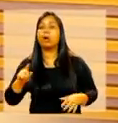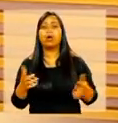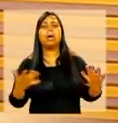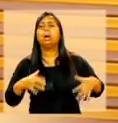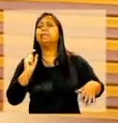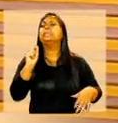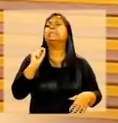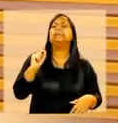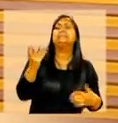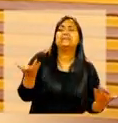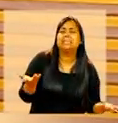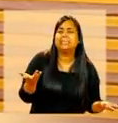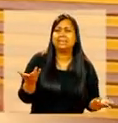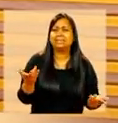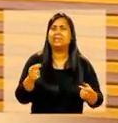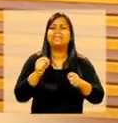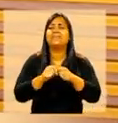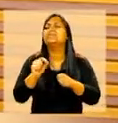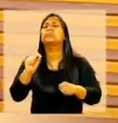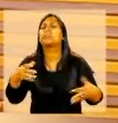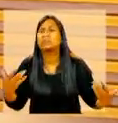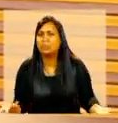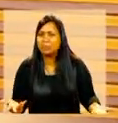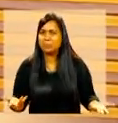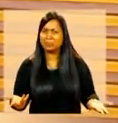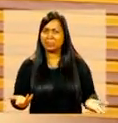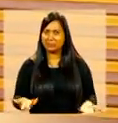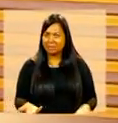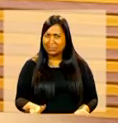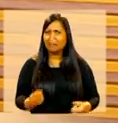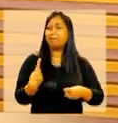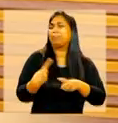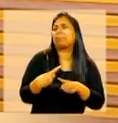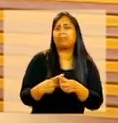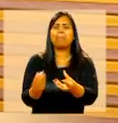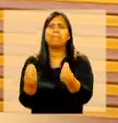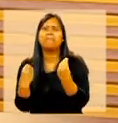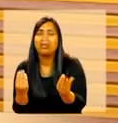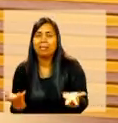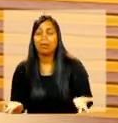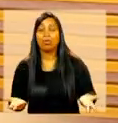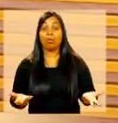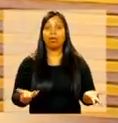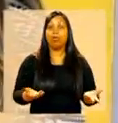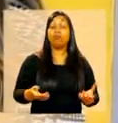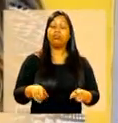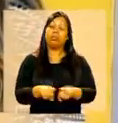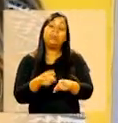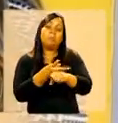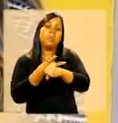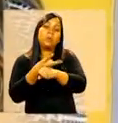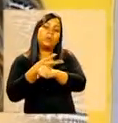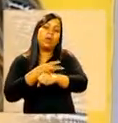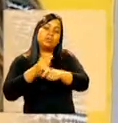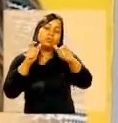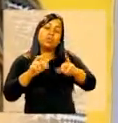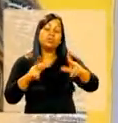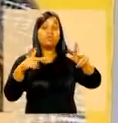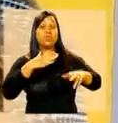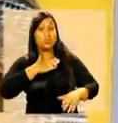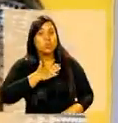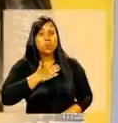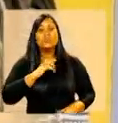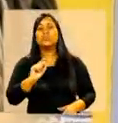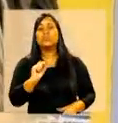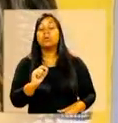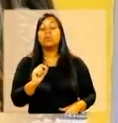lugar. A pessoa vai fazer o que lá? Onde é isso? Você é desse de procurar destinos surpreendentes também. Depende. Eu gosto,